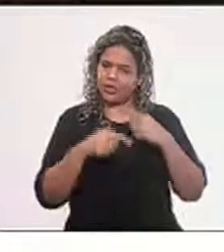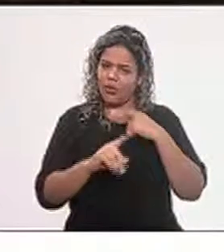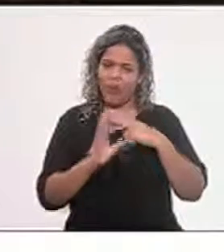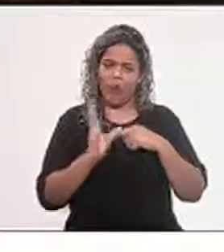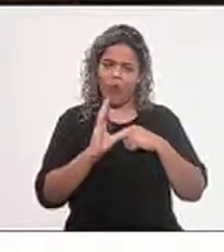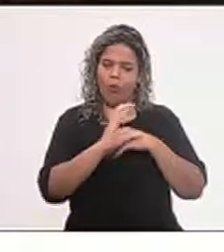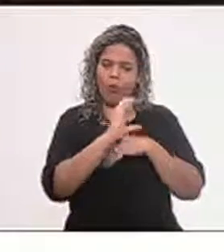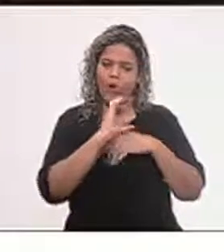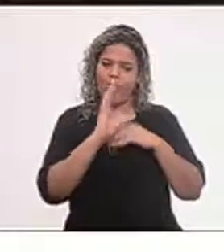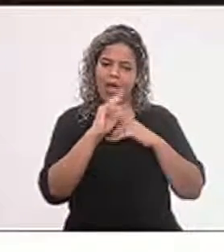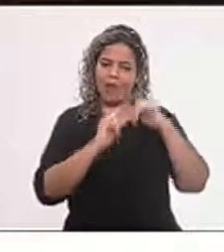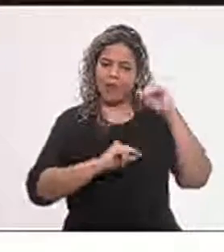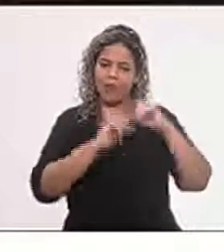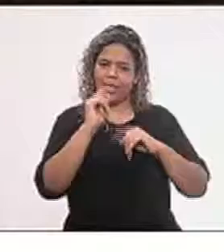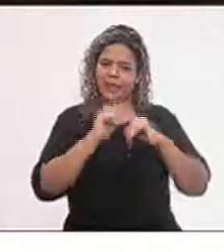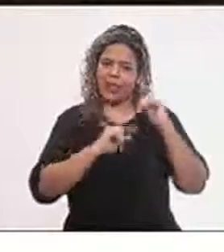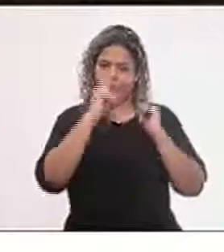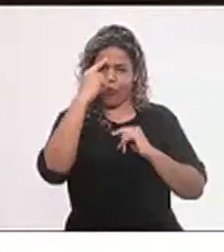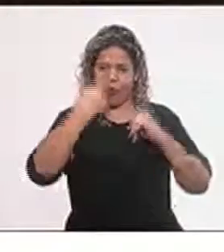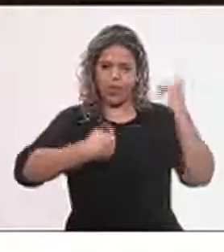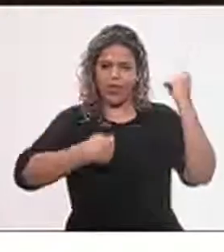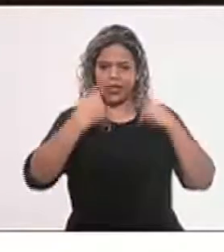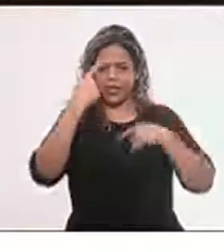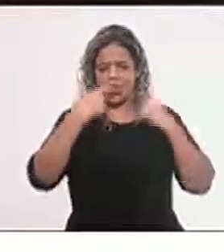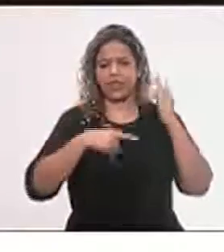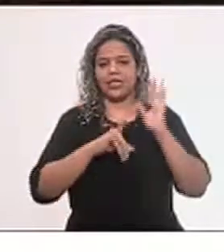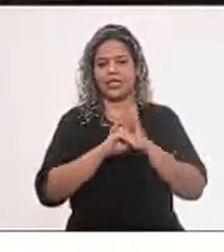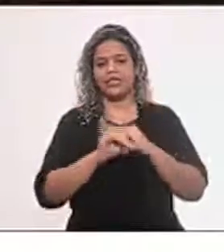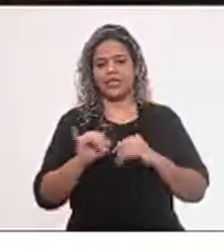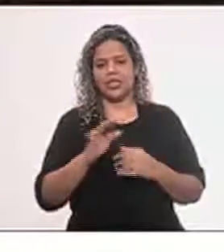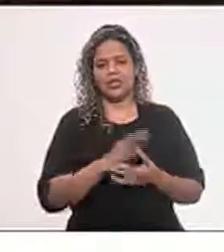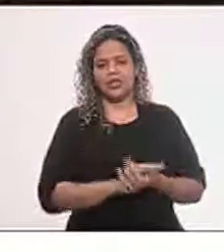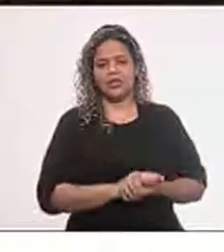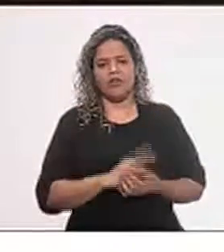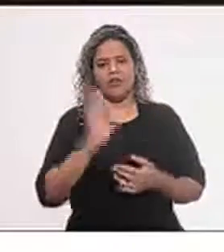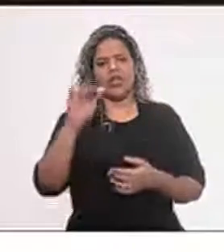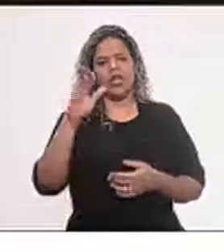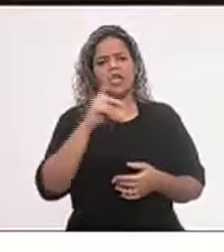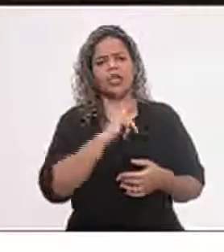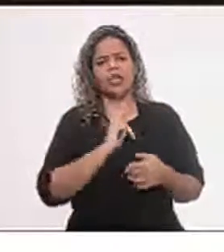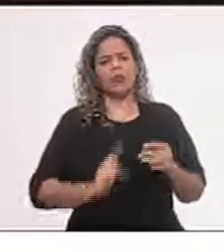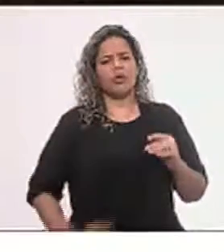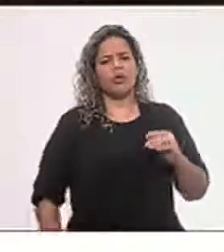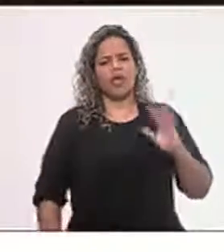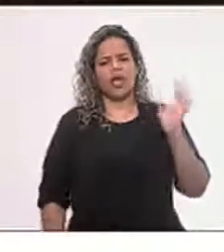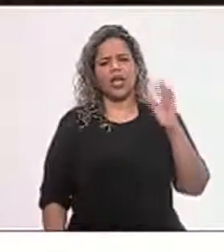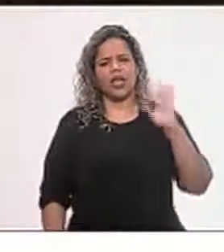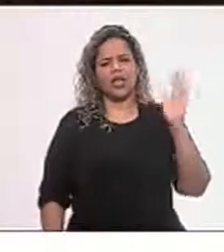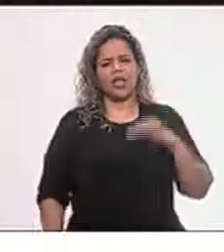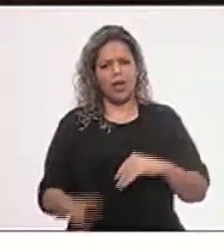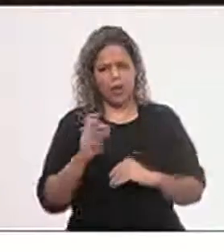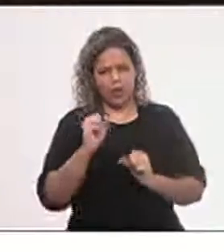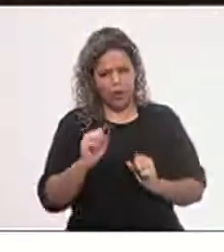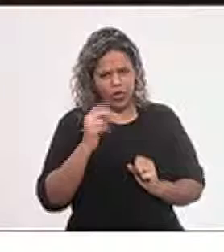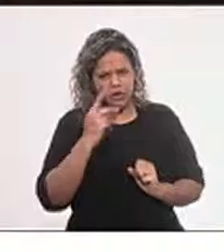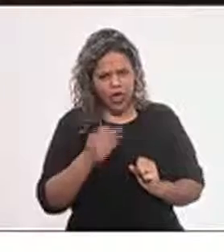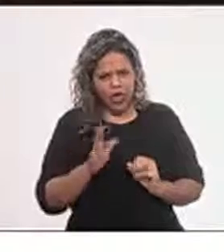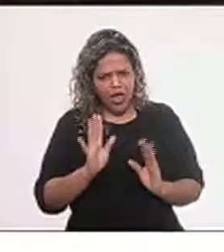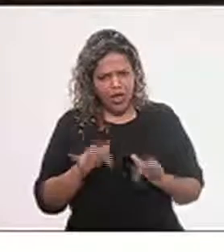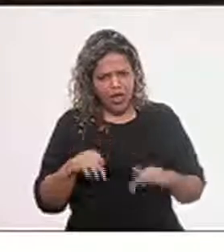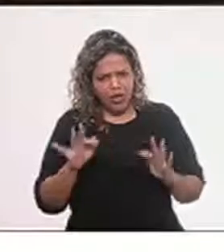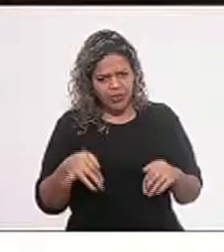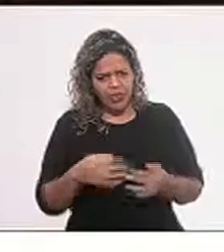trata-se de matéria de competência do Legislativo, deputada, da União. Posso terminar aqui